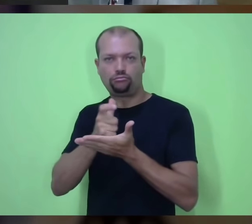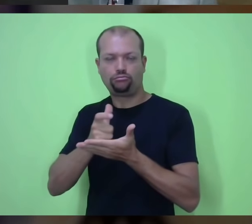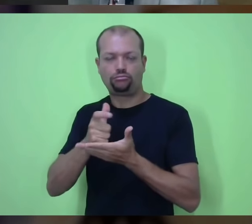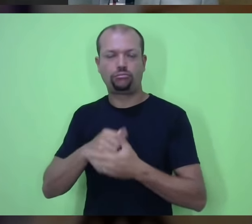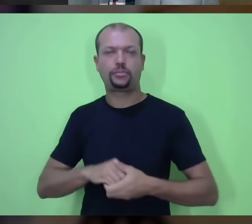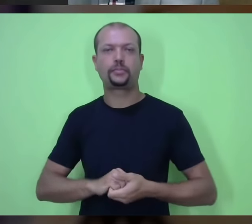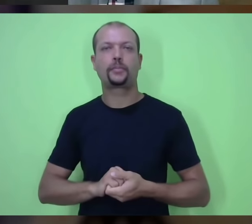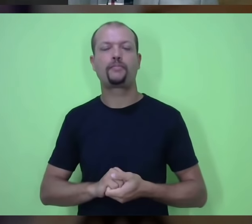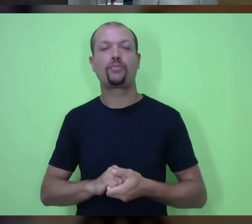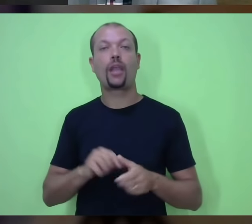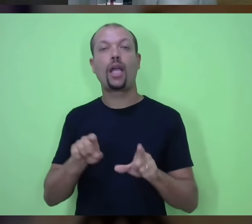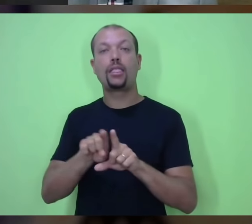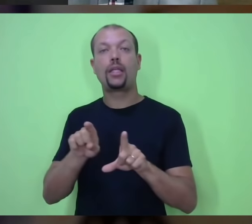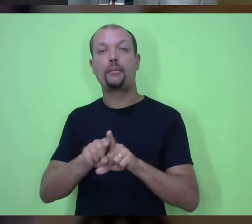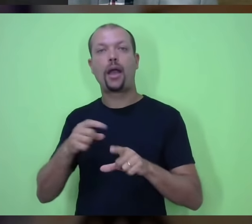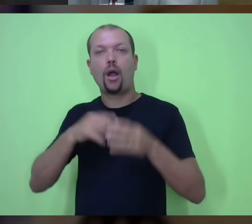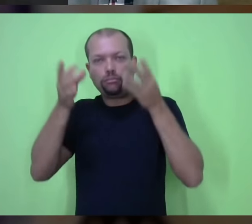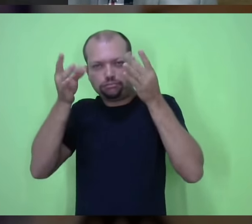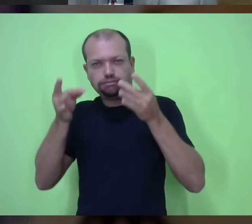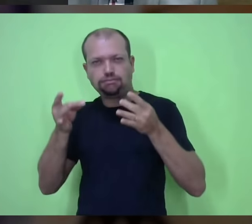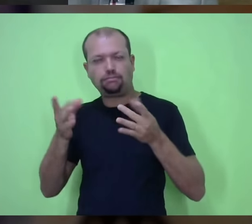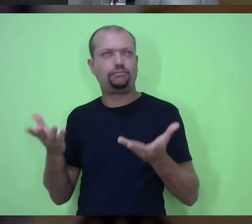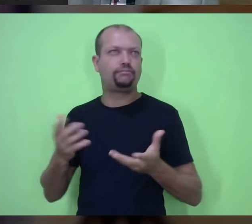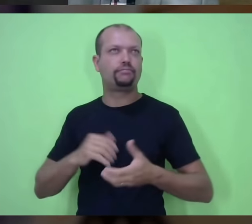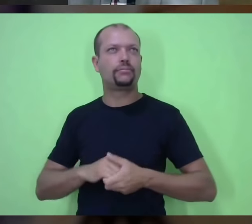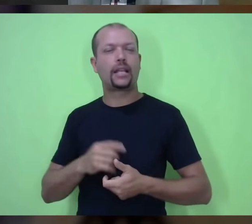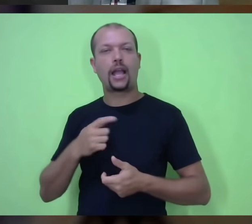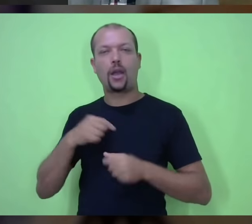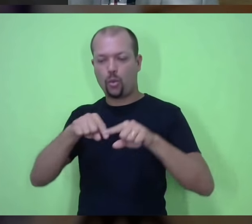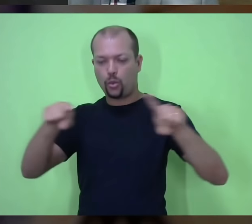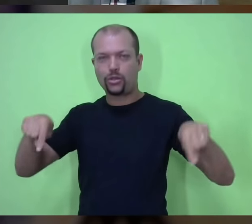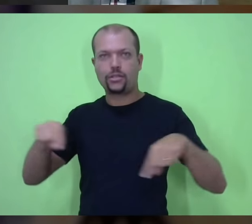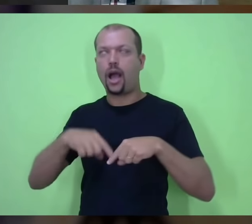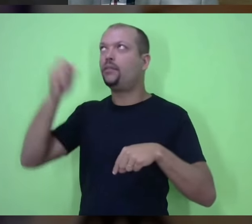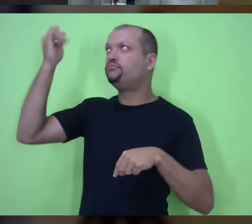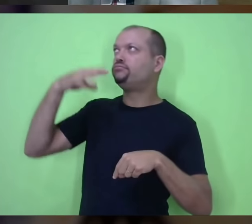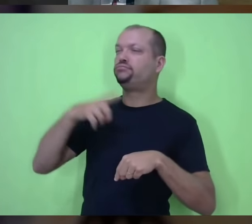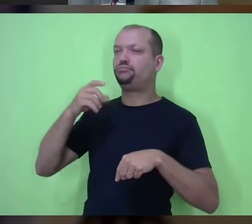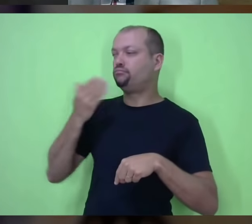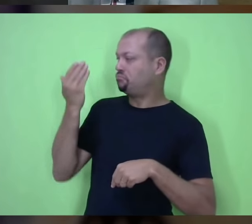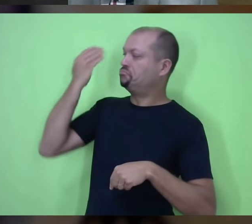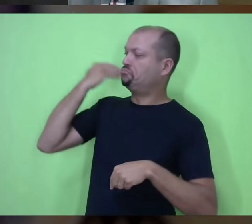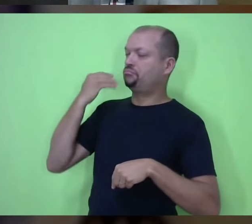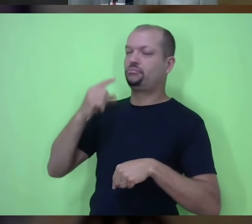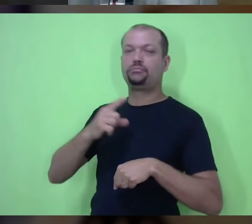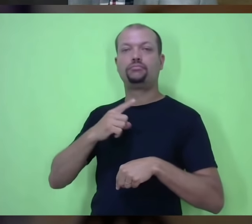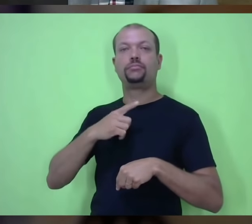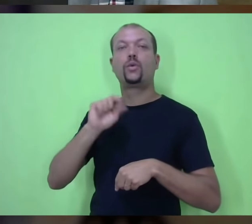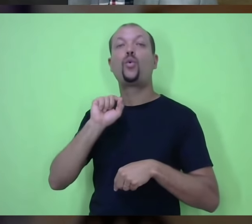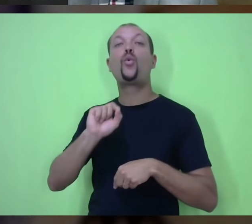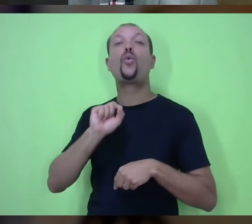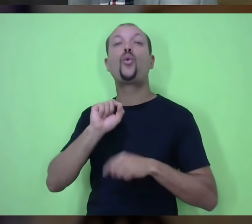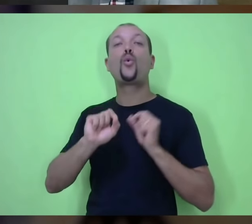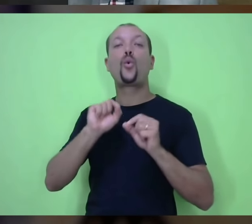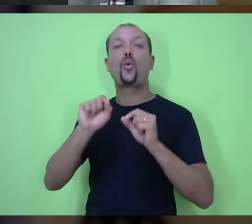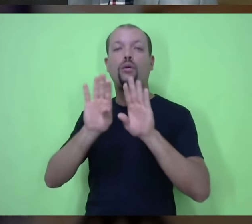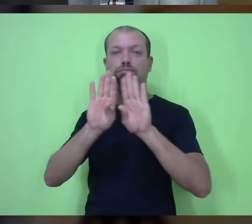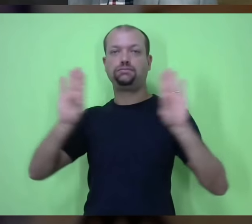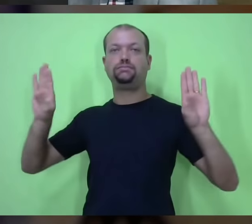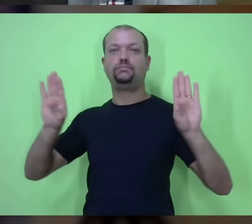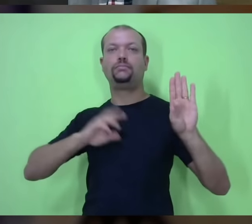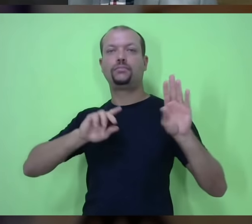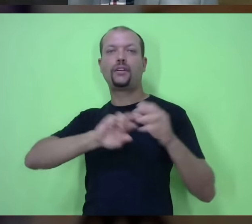teologia, né? E quanto à minha autodescrição, eu estou numa sala bem iluminada, atrás de mim há uma